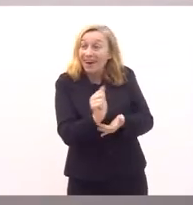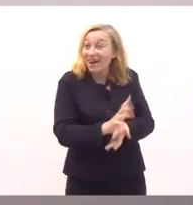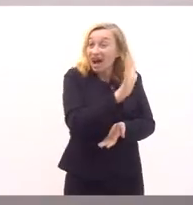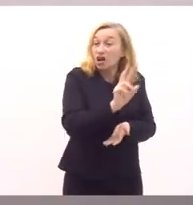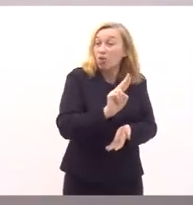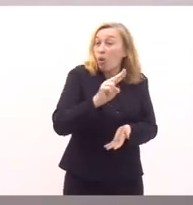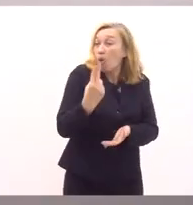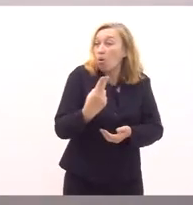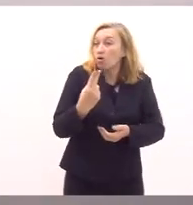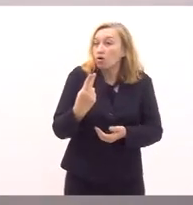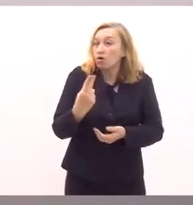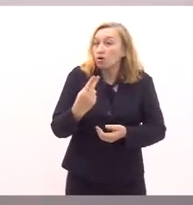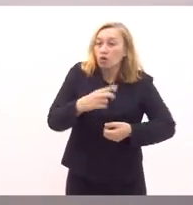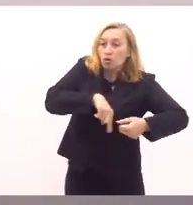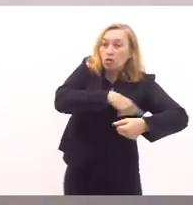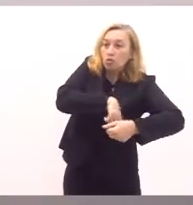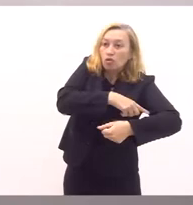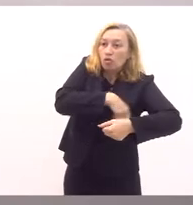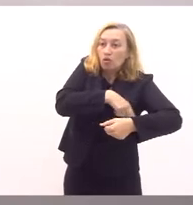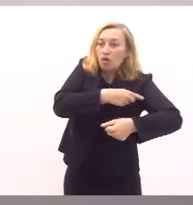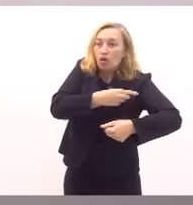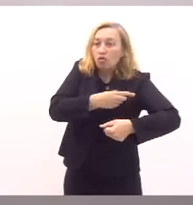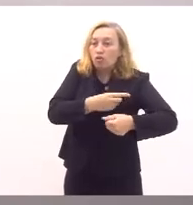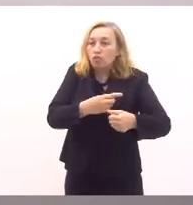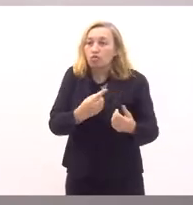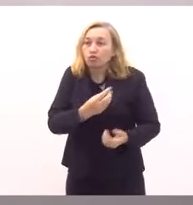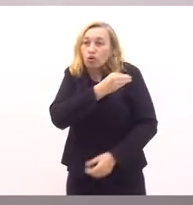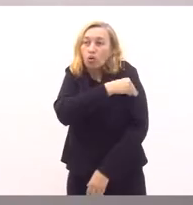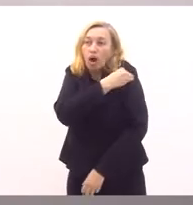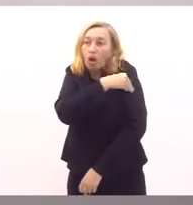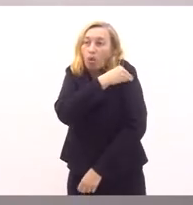na lenha, se queimar, e aí é um problema